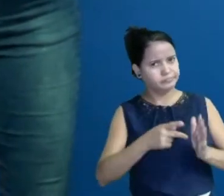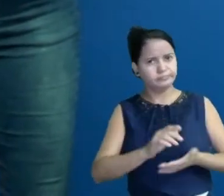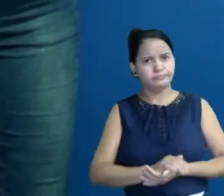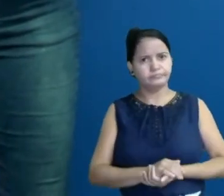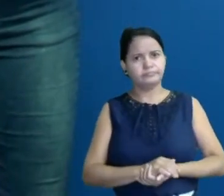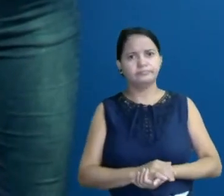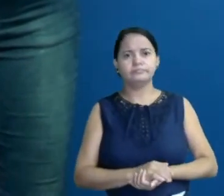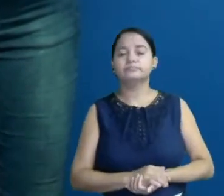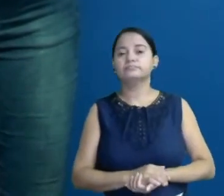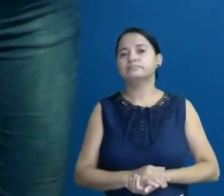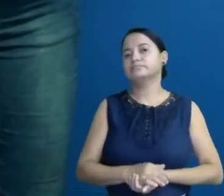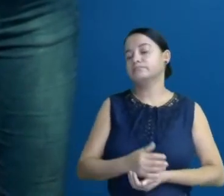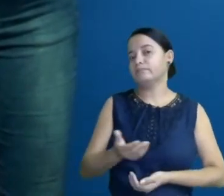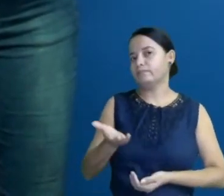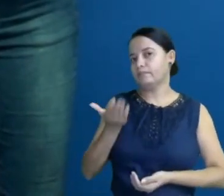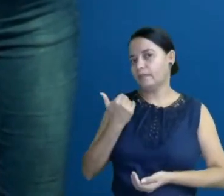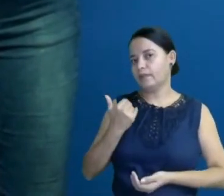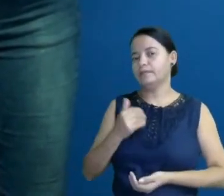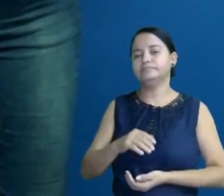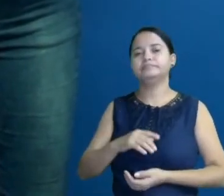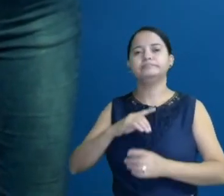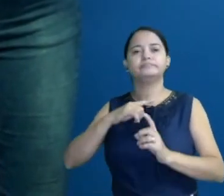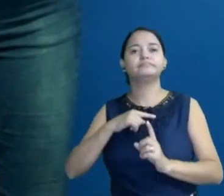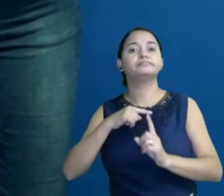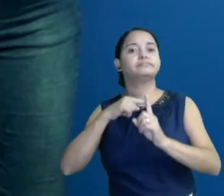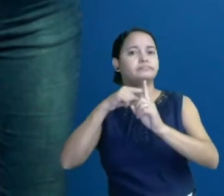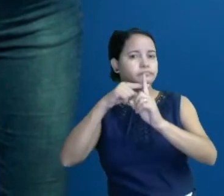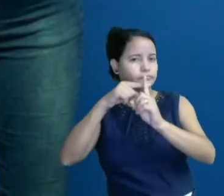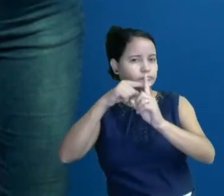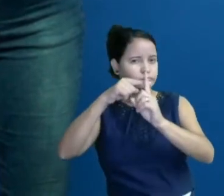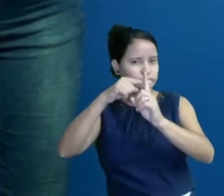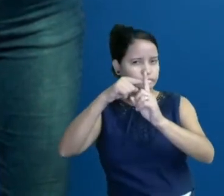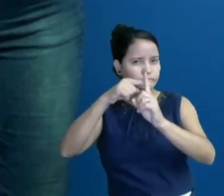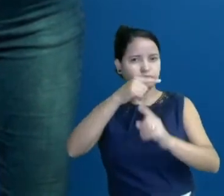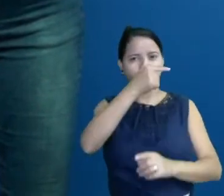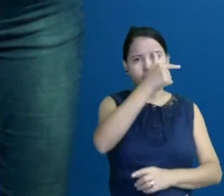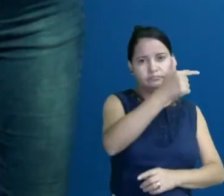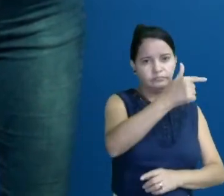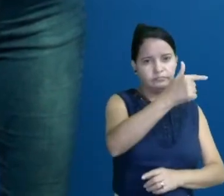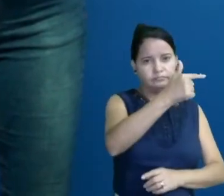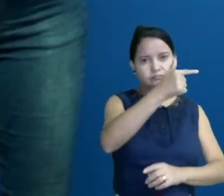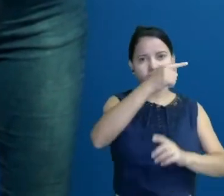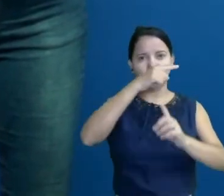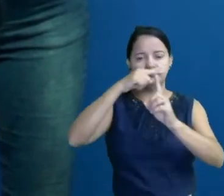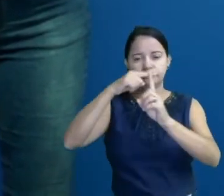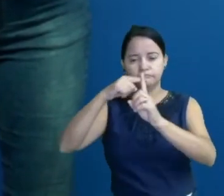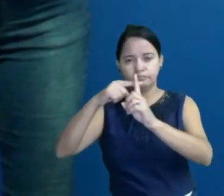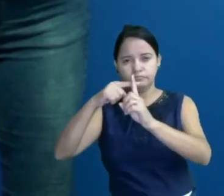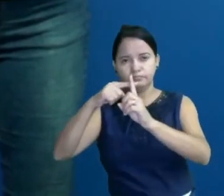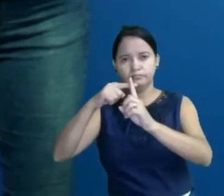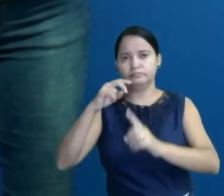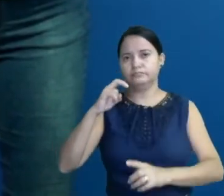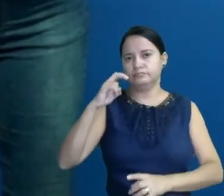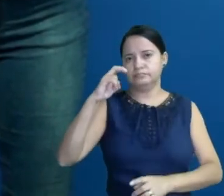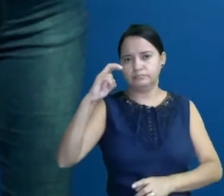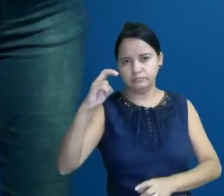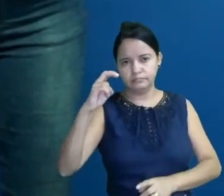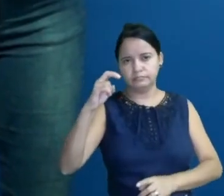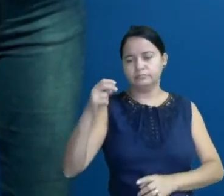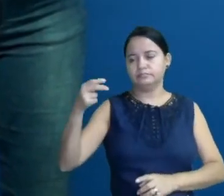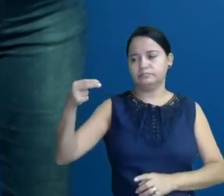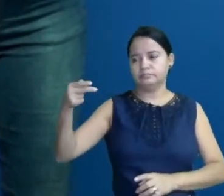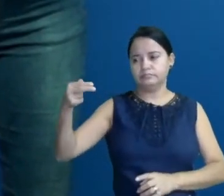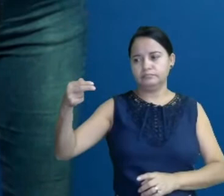vamos para a ideia de adicionar quando eu estou adicionando né dois mas cinco vai dar = 7